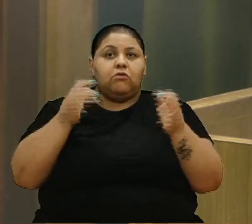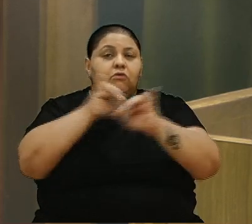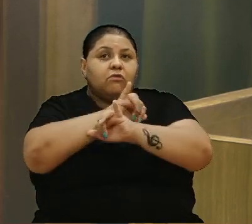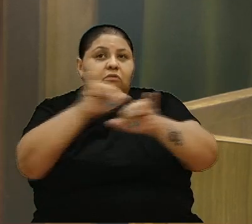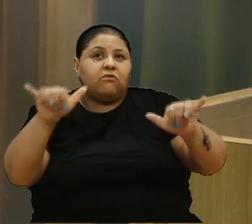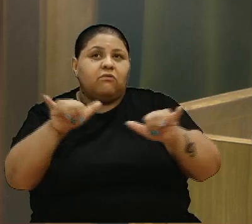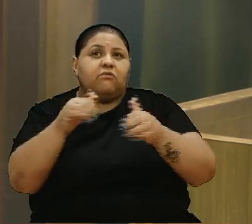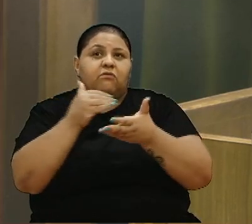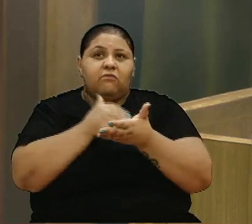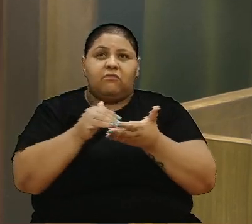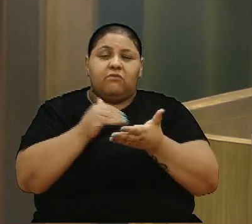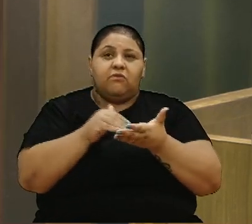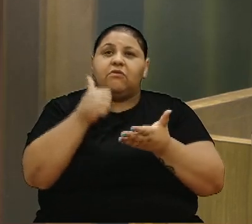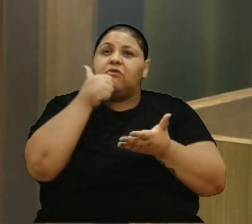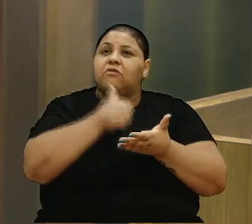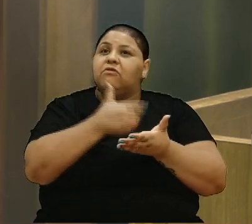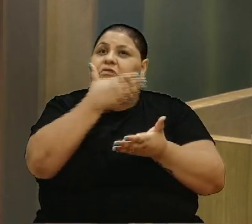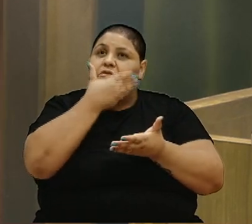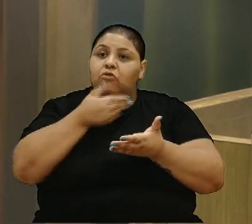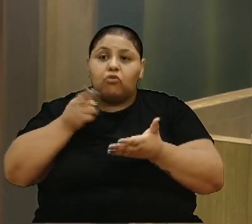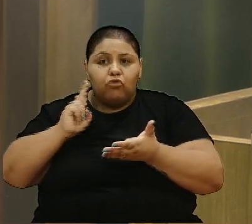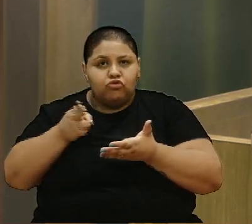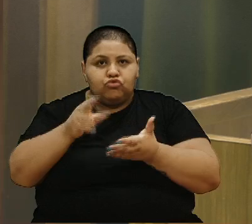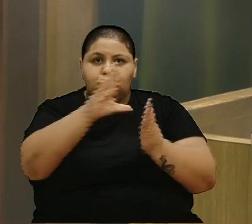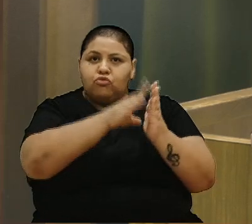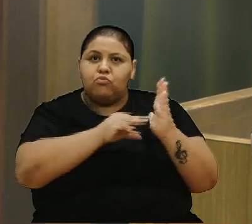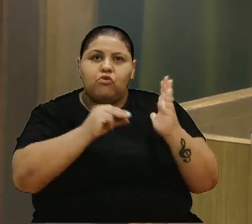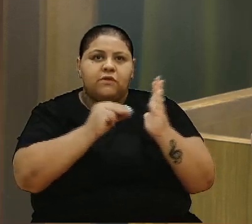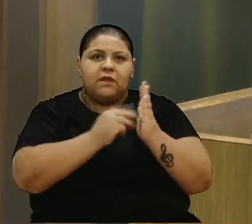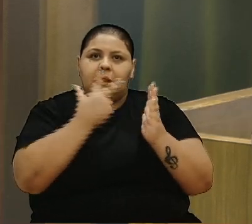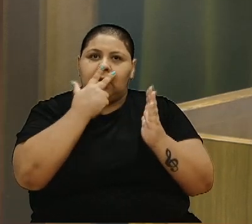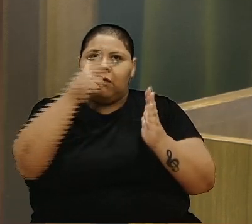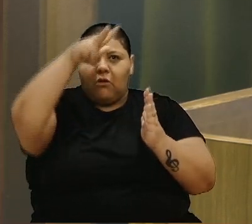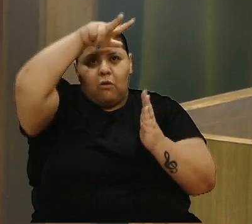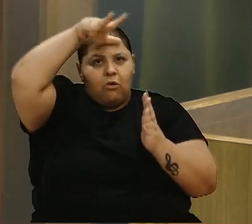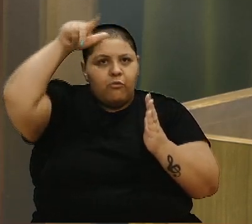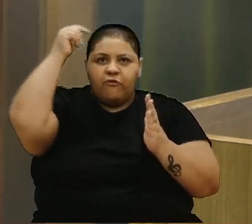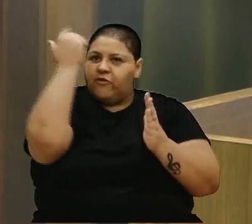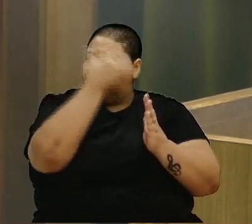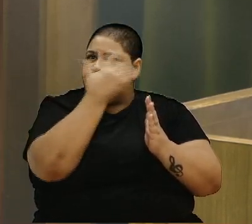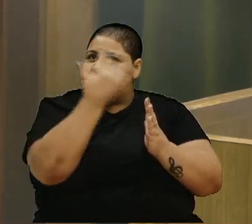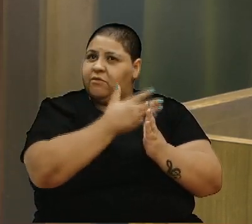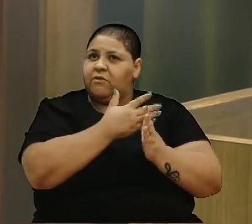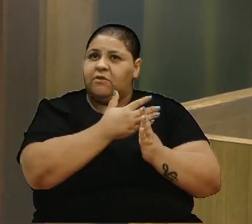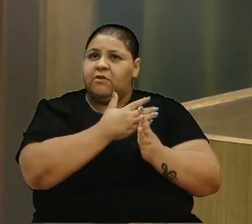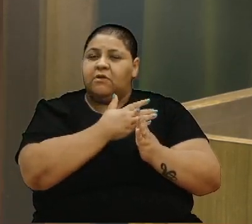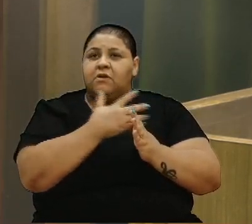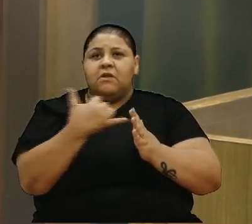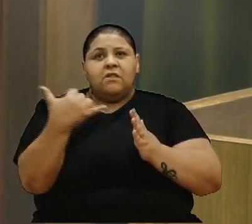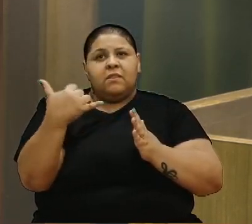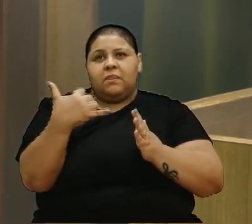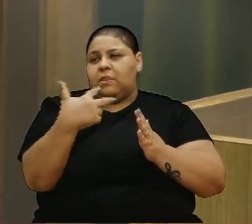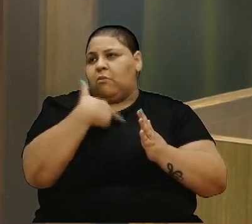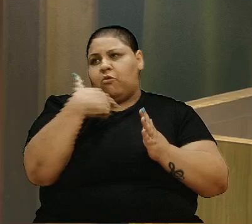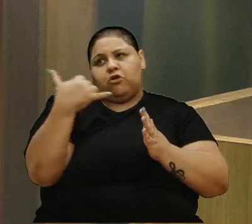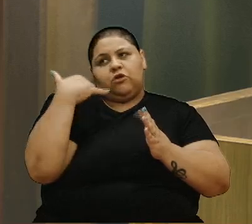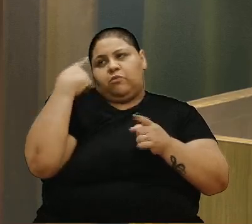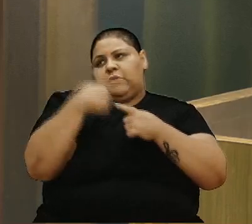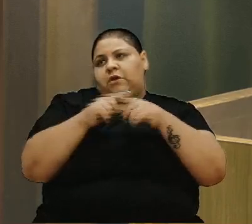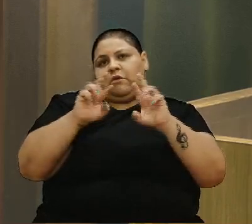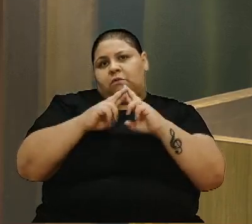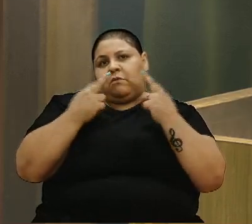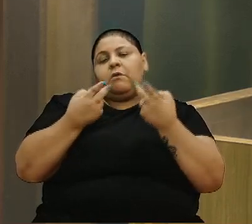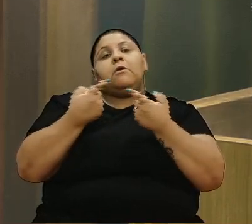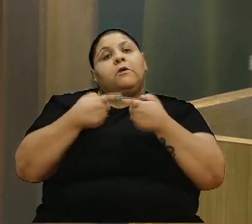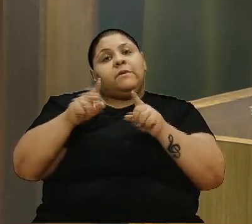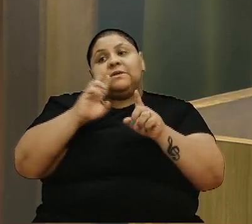que os secretários e secretárias sigam esse exemplo. Secretários e secretárias, às vezes a gente não pode atender o telefone por estar numa reunião, mas